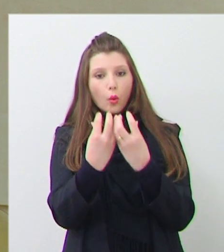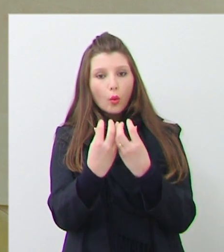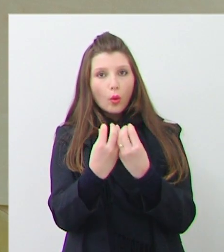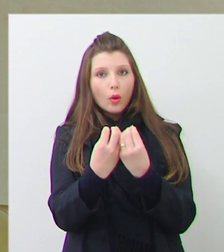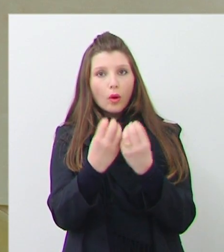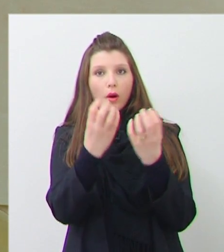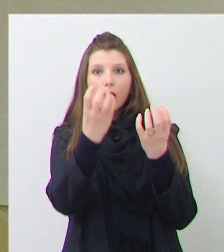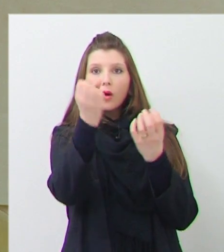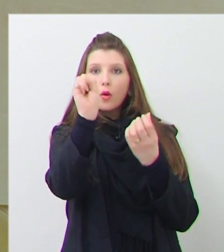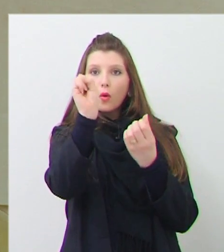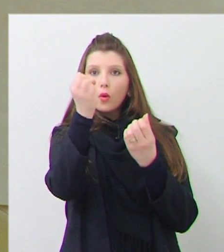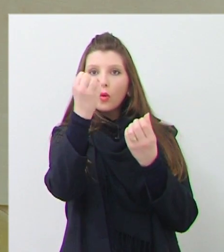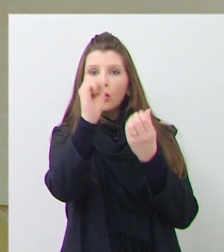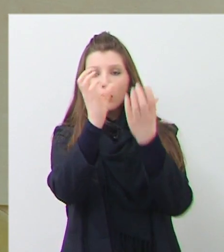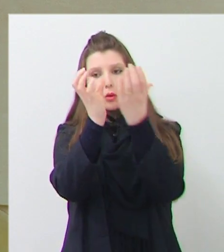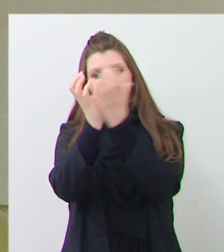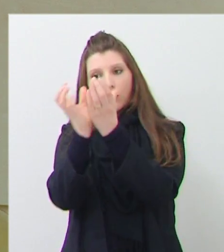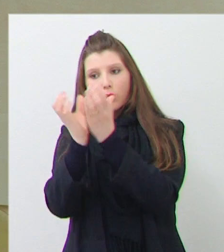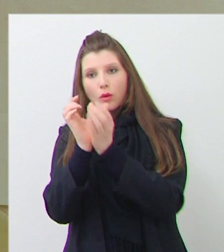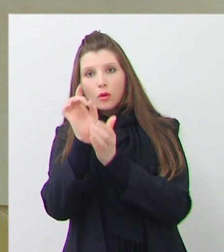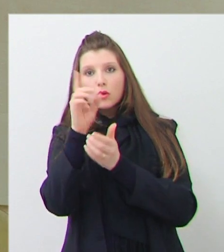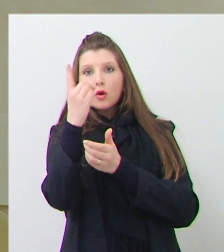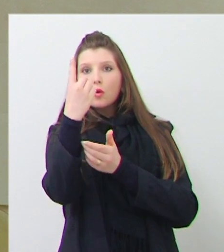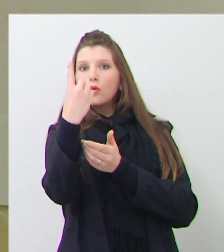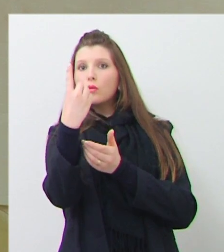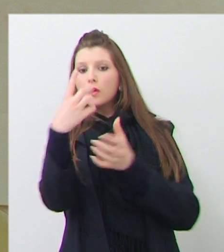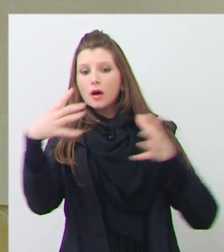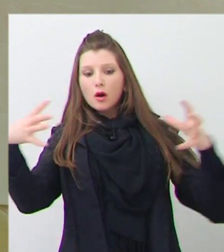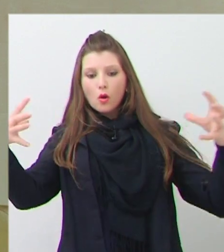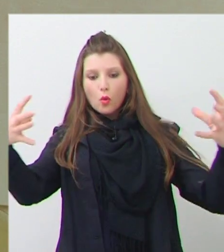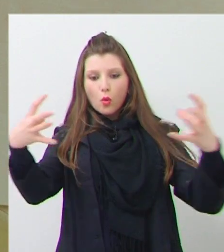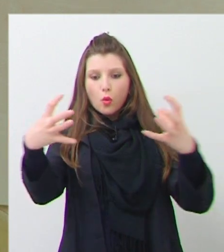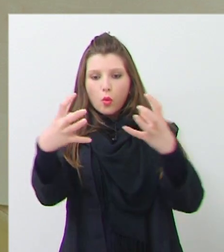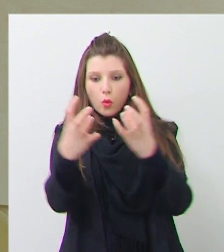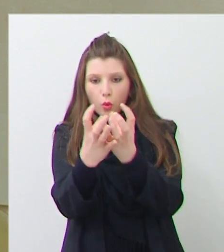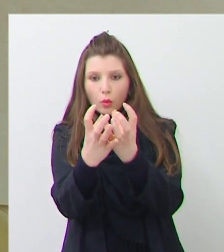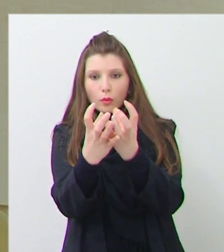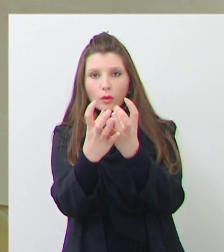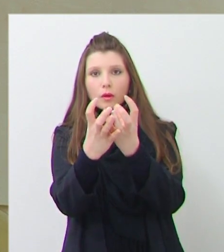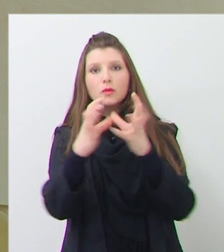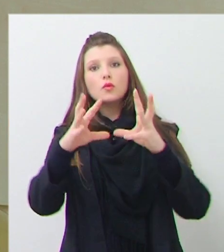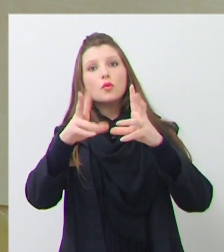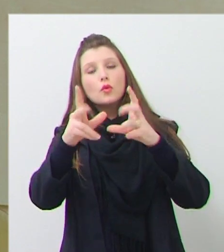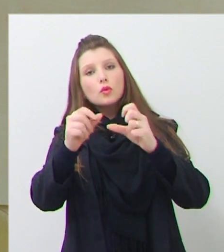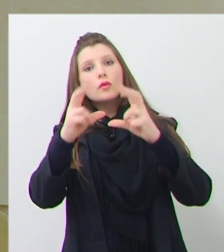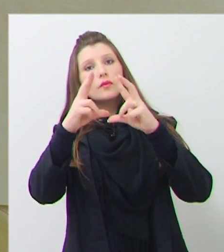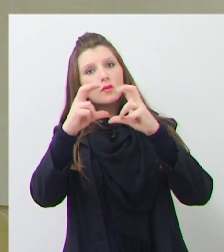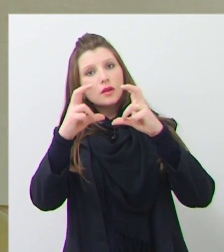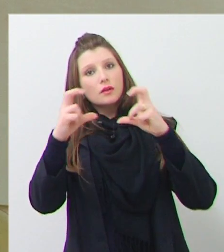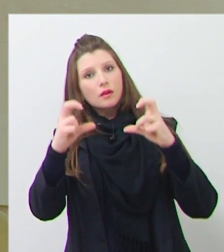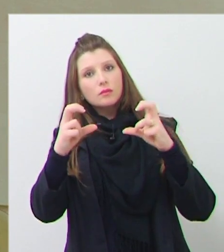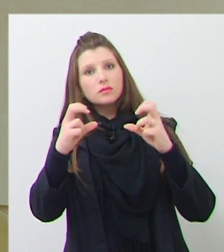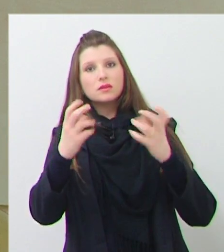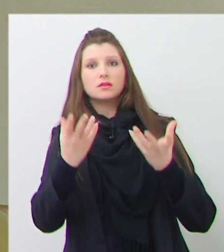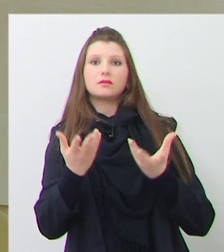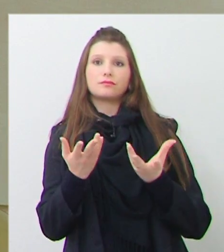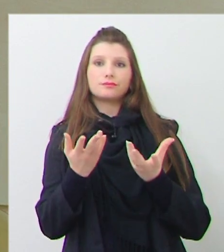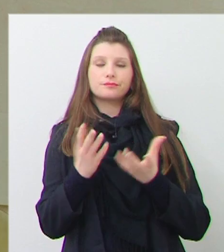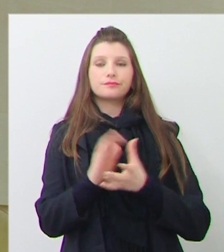Santa Catarina. Quer centralizar tudo em Florianópolis. Não precisamos falar muita